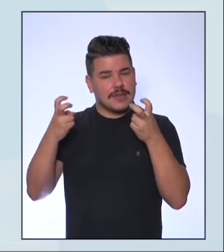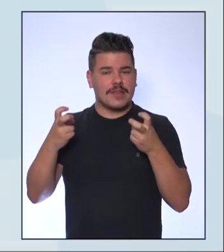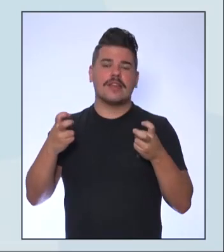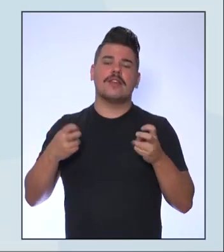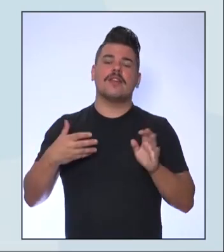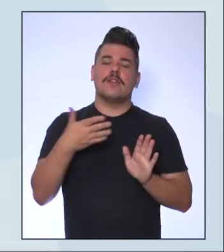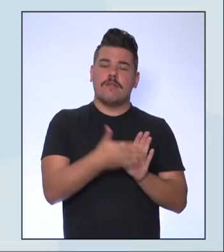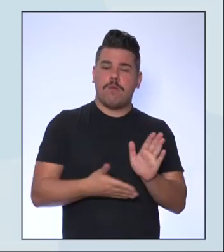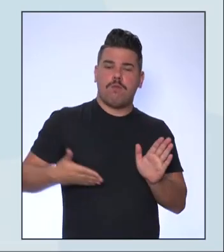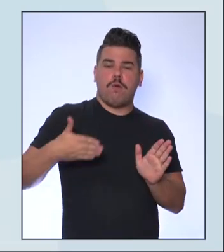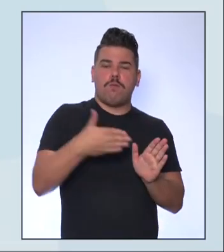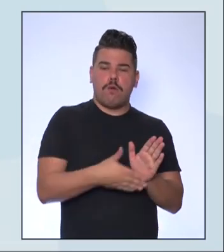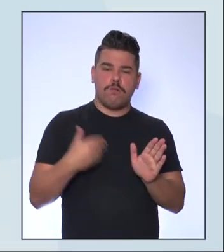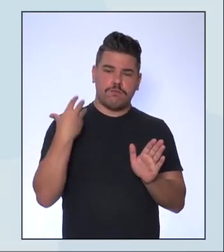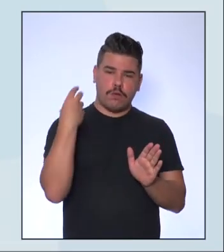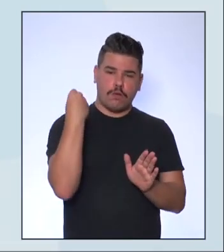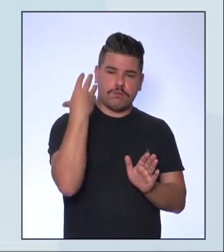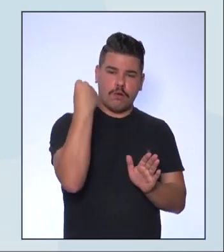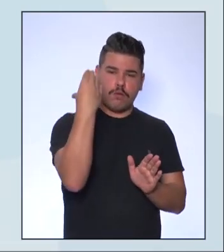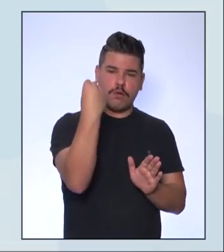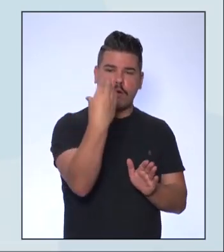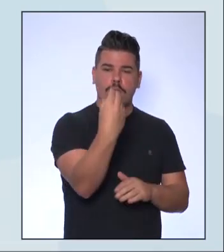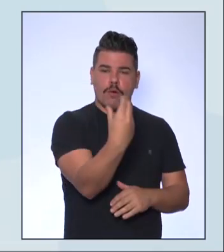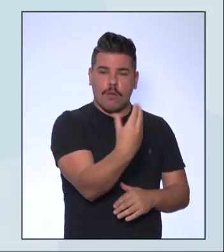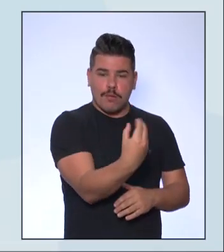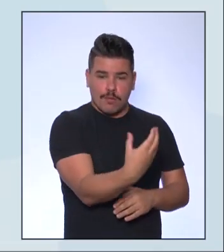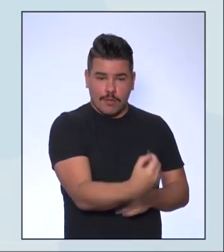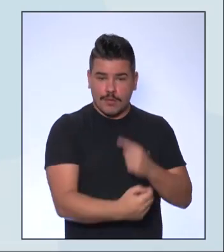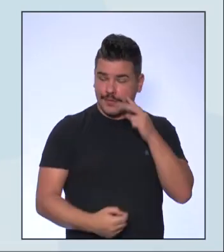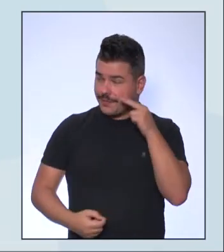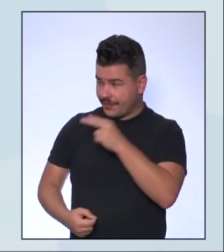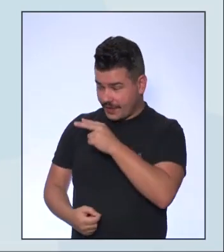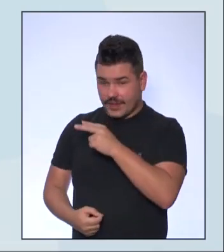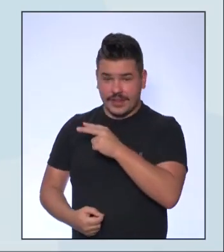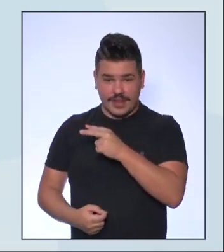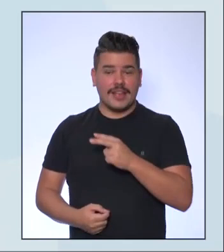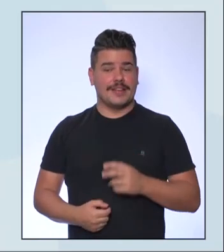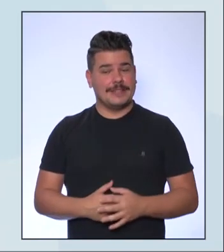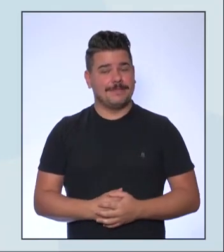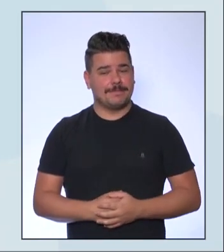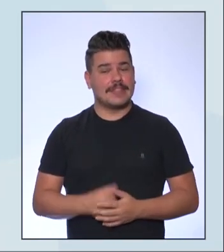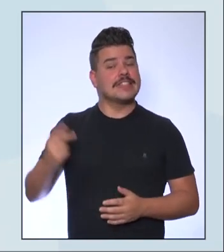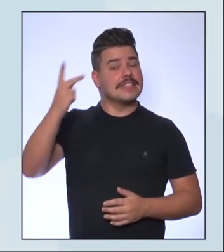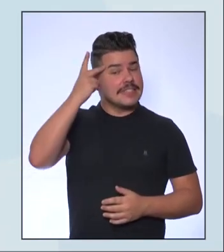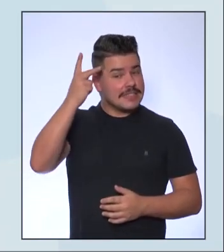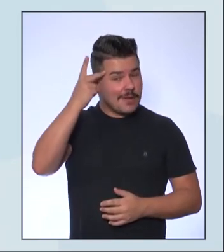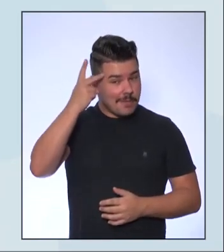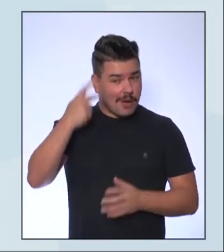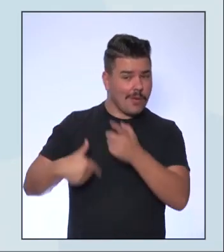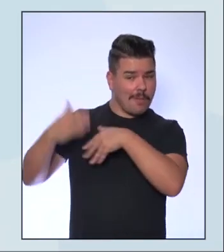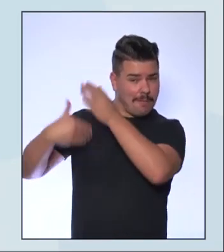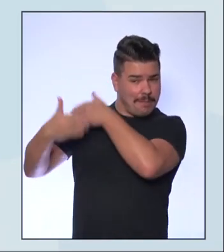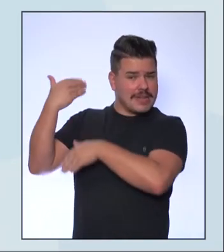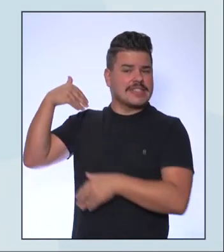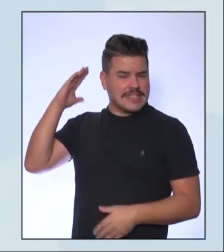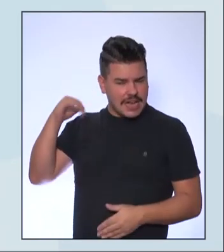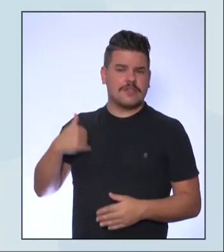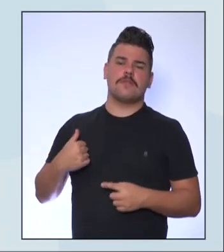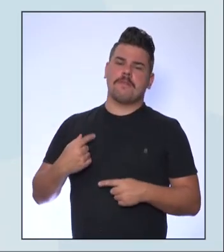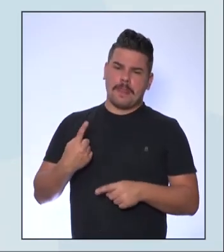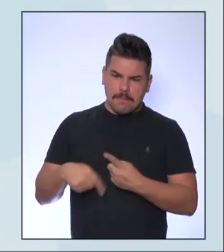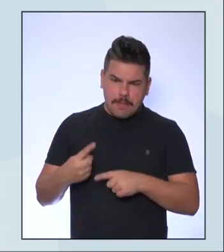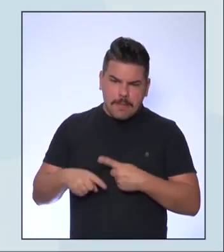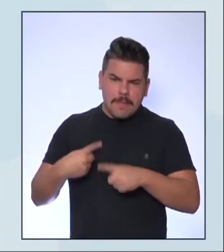como chamam, ou de um trem. Muitas cidades aqui na cidade de São Paulo, no estado de São Paulo, foram